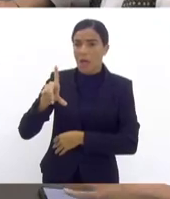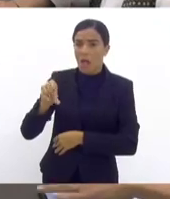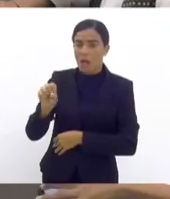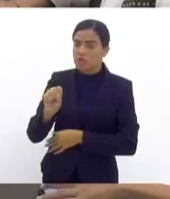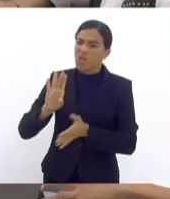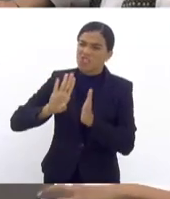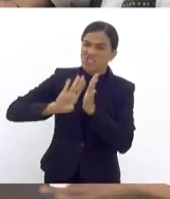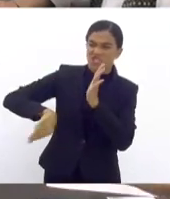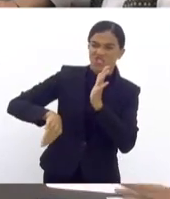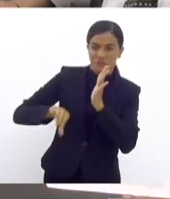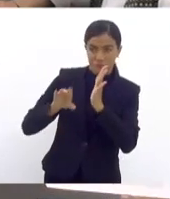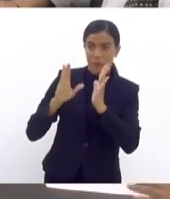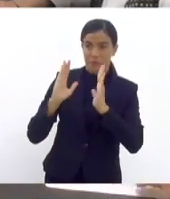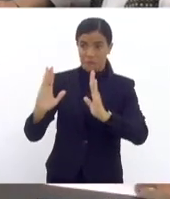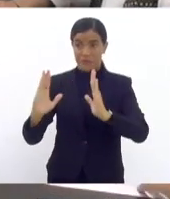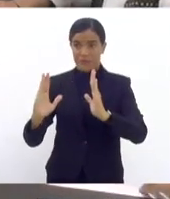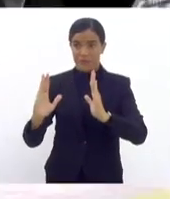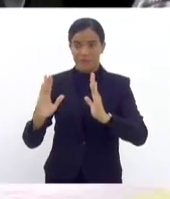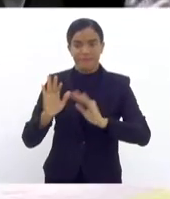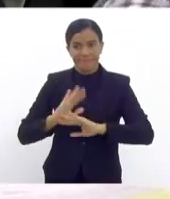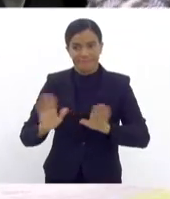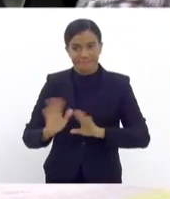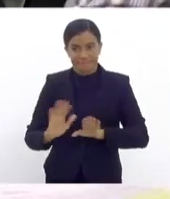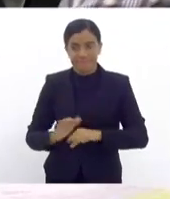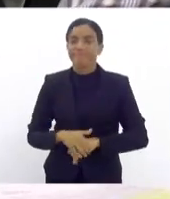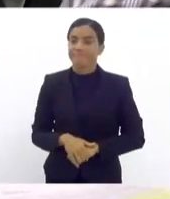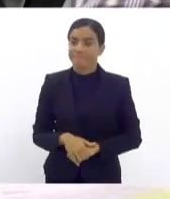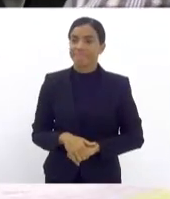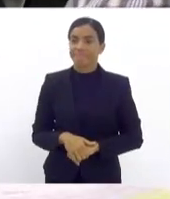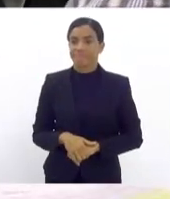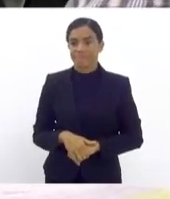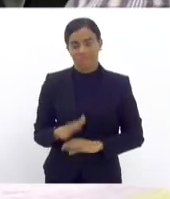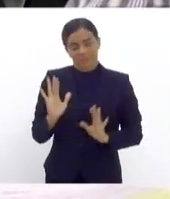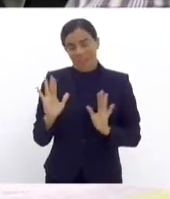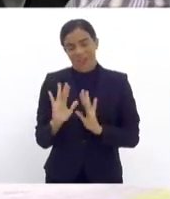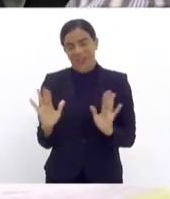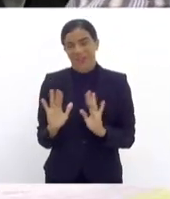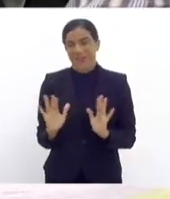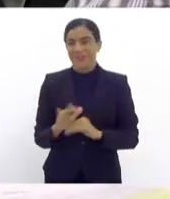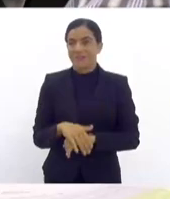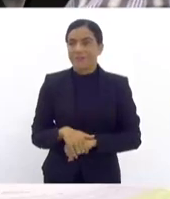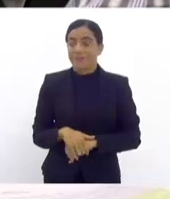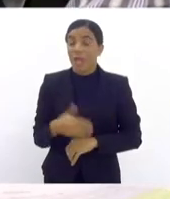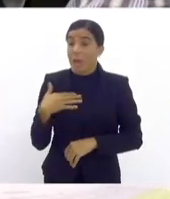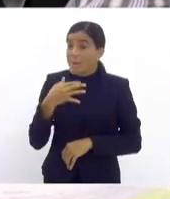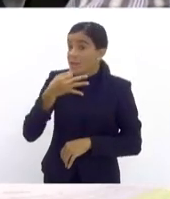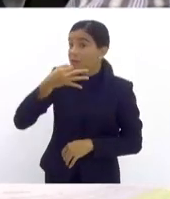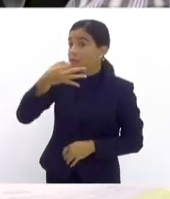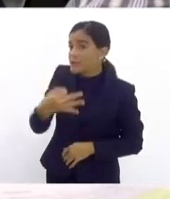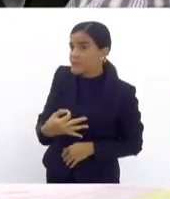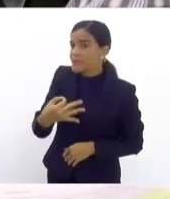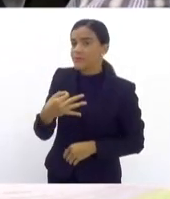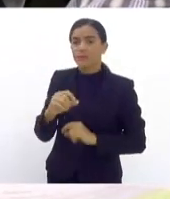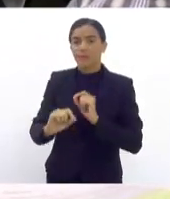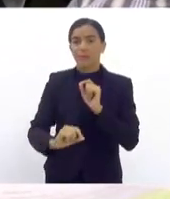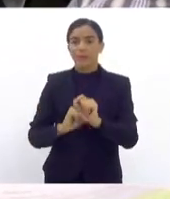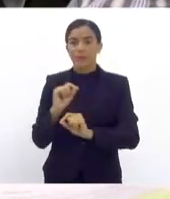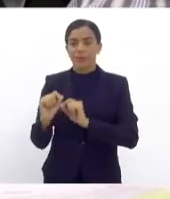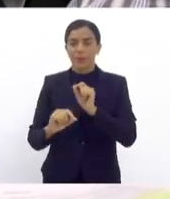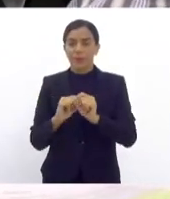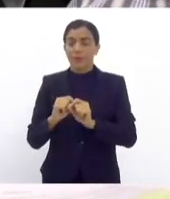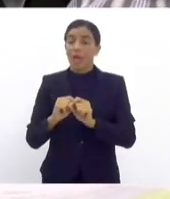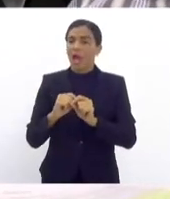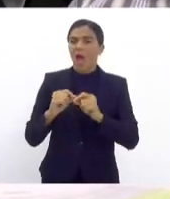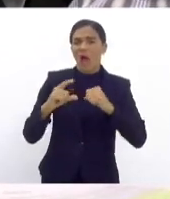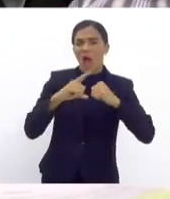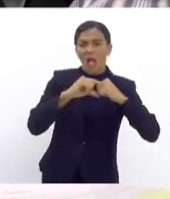tirar o prazo. É, exatamente, pode ser assim, regulamentará. Não, a minha sugestão é em algum